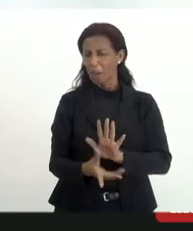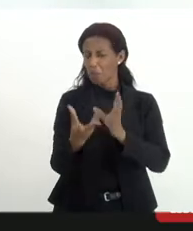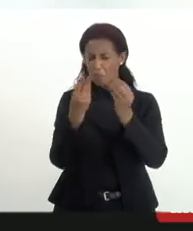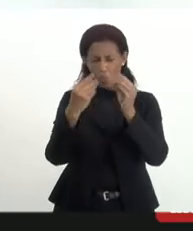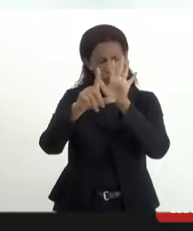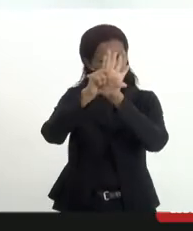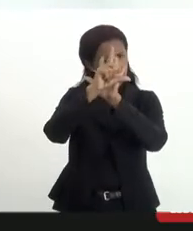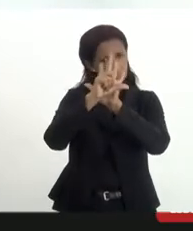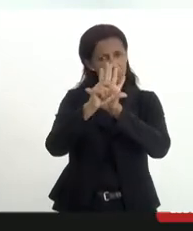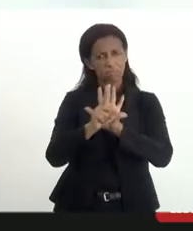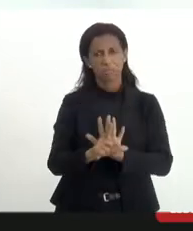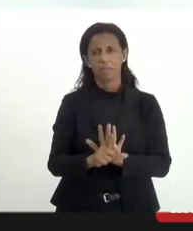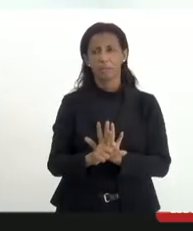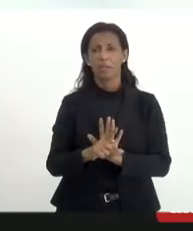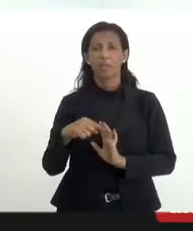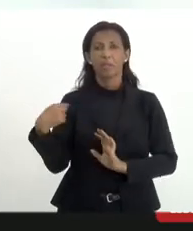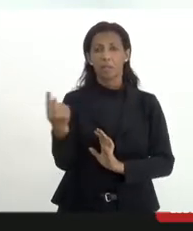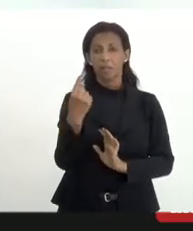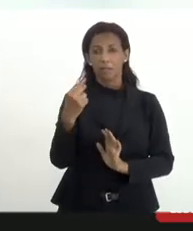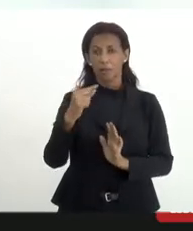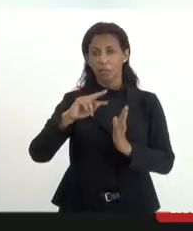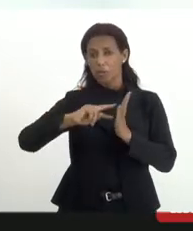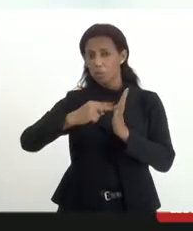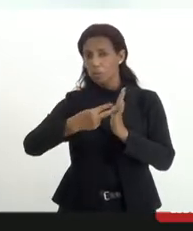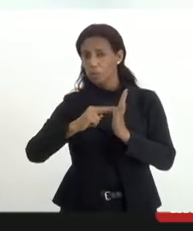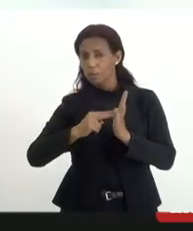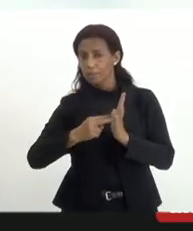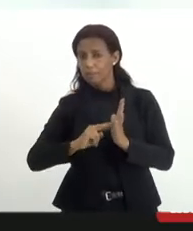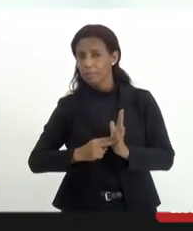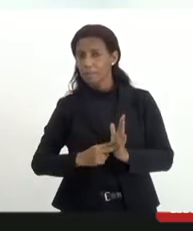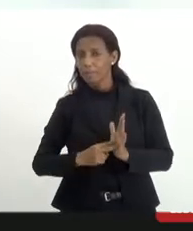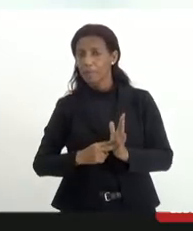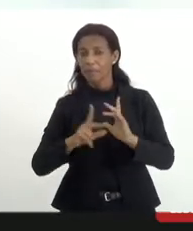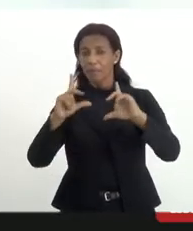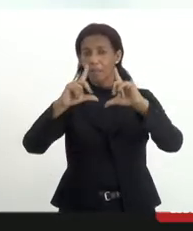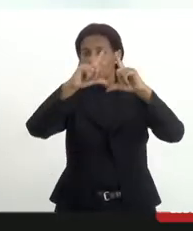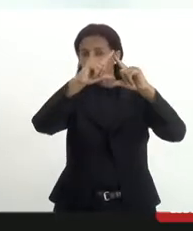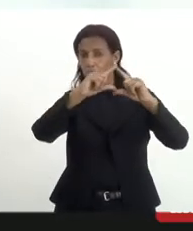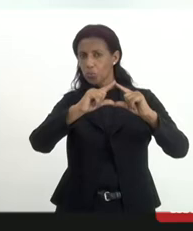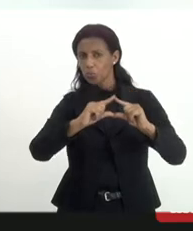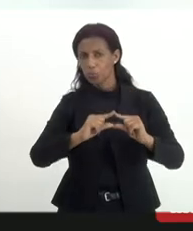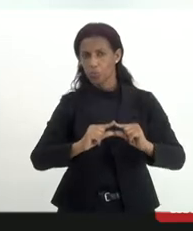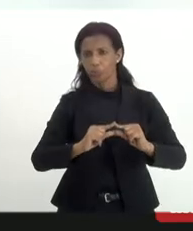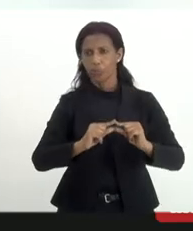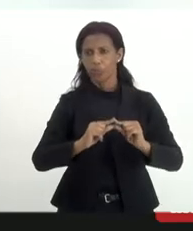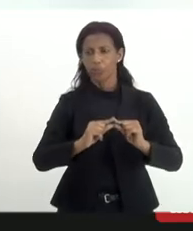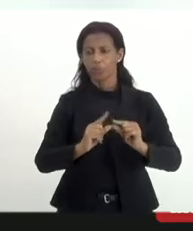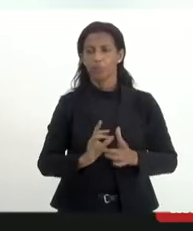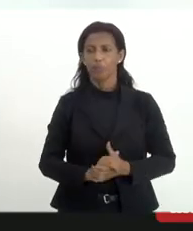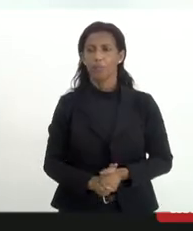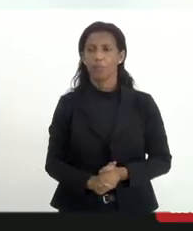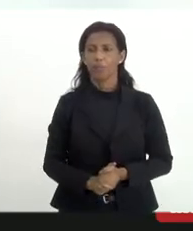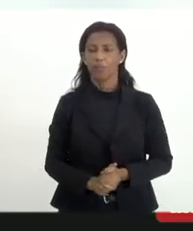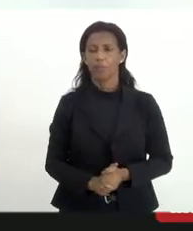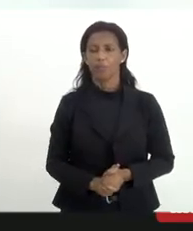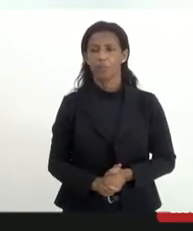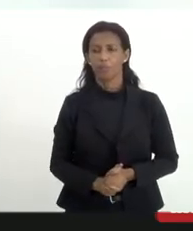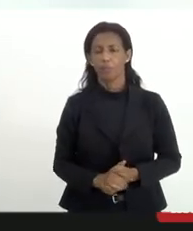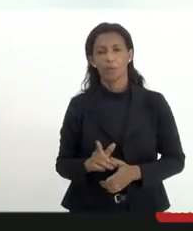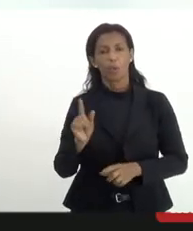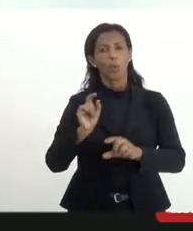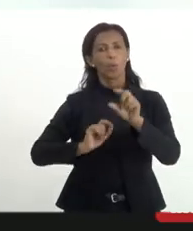muitas legislações que nós vamos ter que mexer para diminuir o que